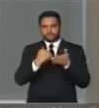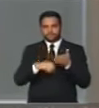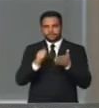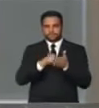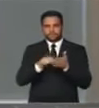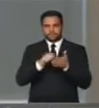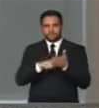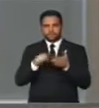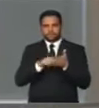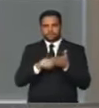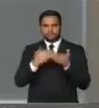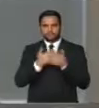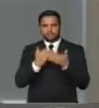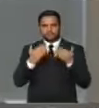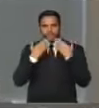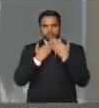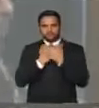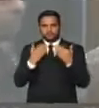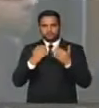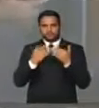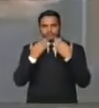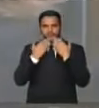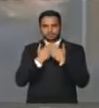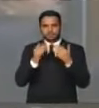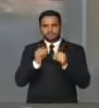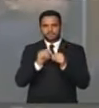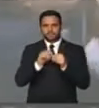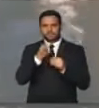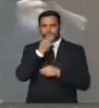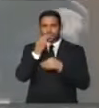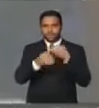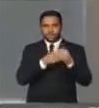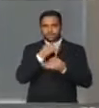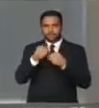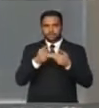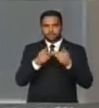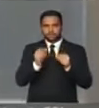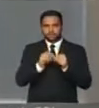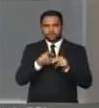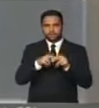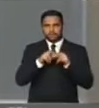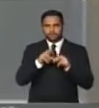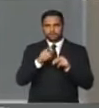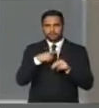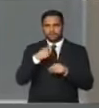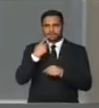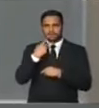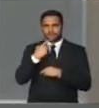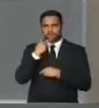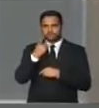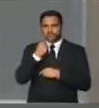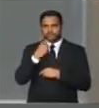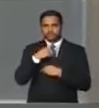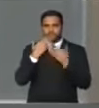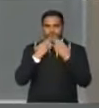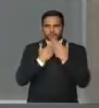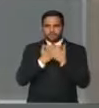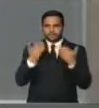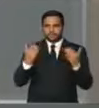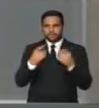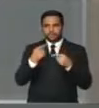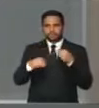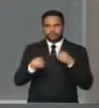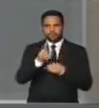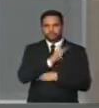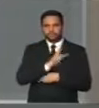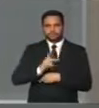assinados vêm a público manifestar sua posição com relação às denúncias apresentadas